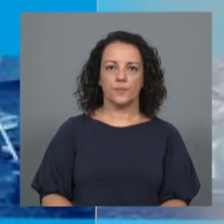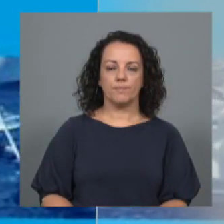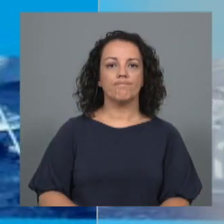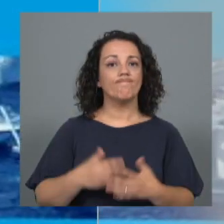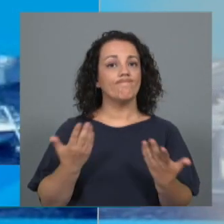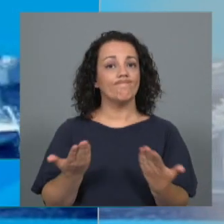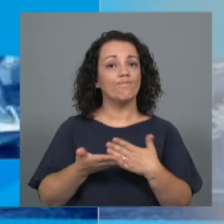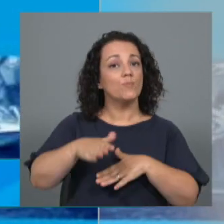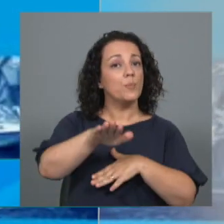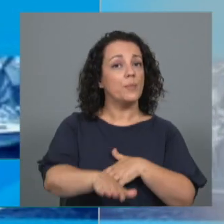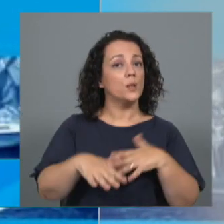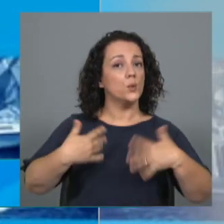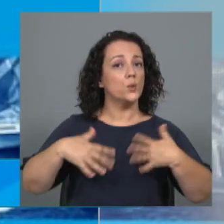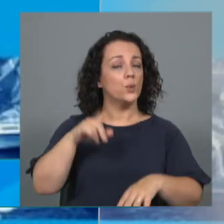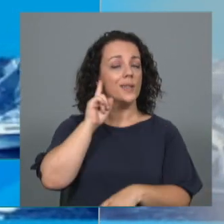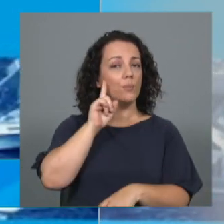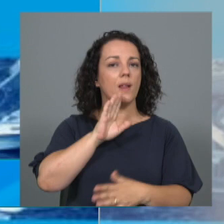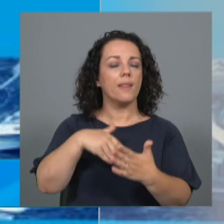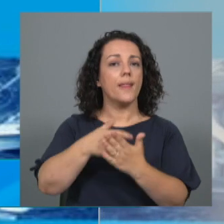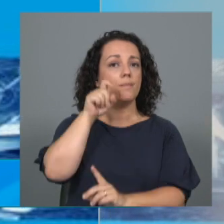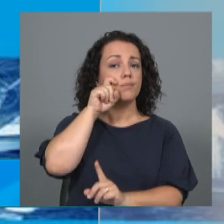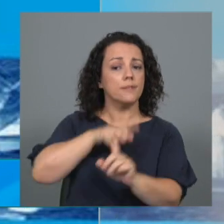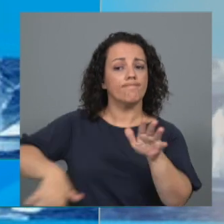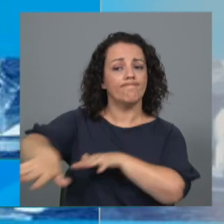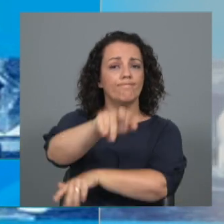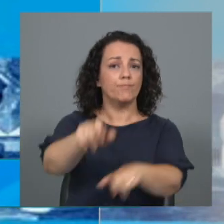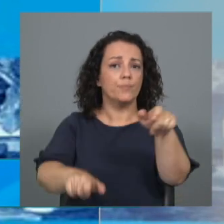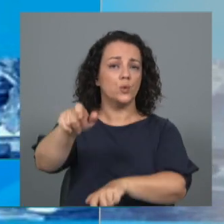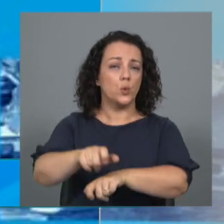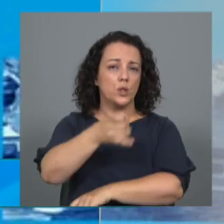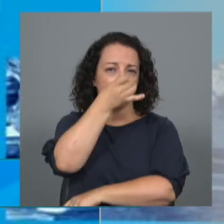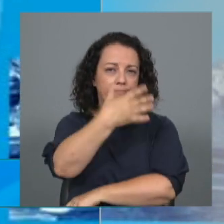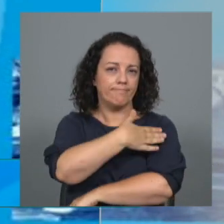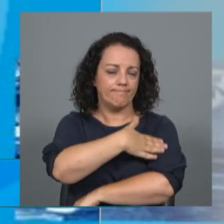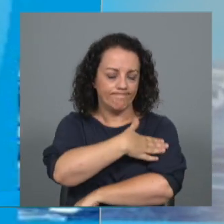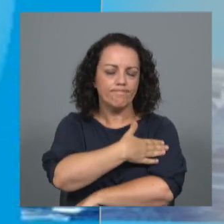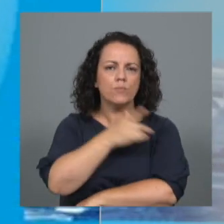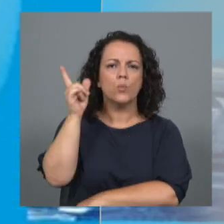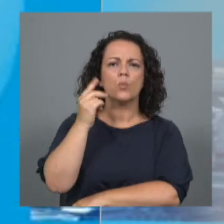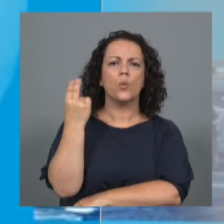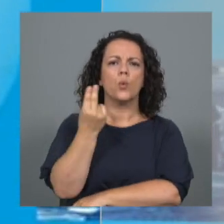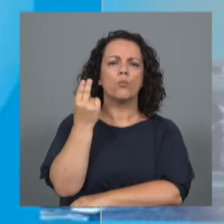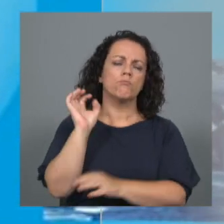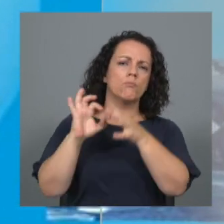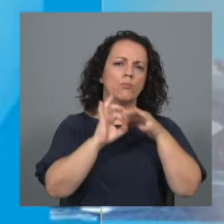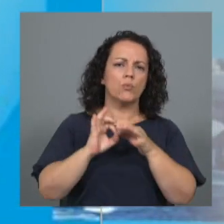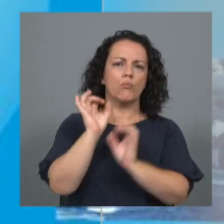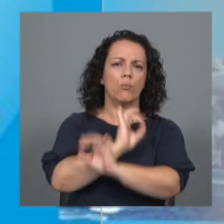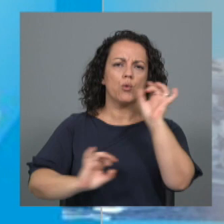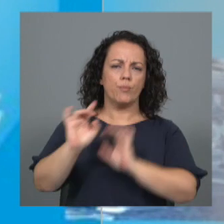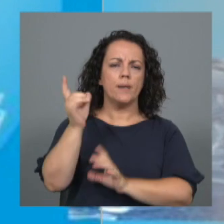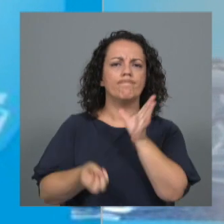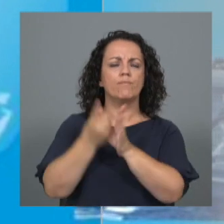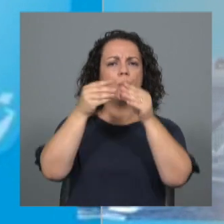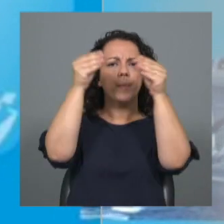Num passo significativo na proteção dos mais vulneráveis, a União Europeia criou uma plataforma de combate à situação de sem-abrigo